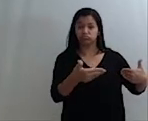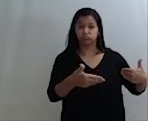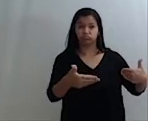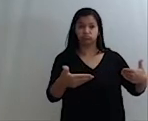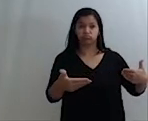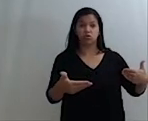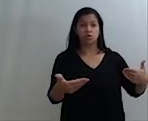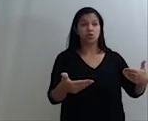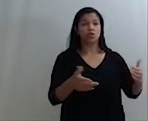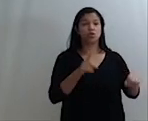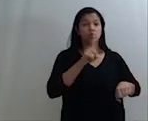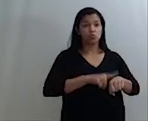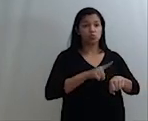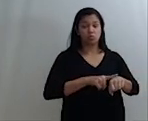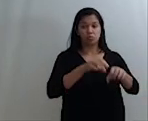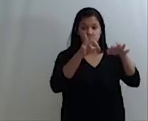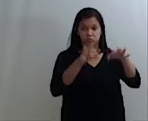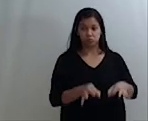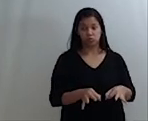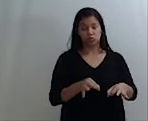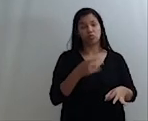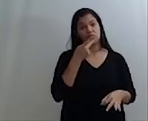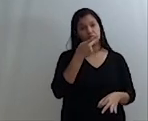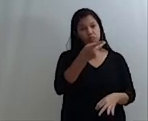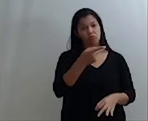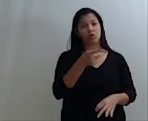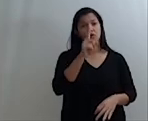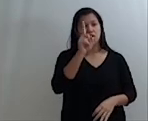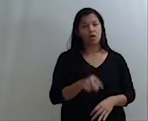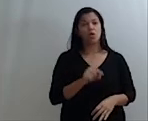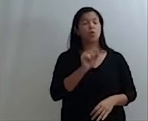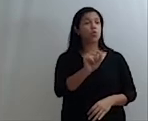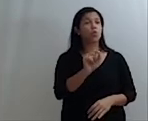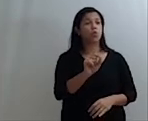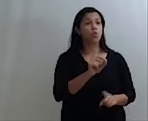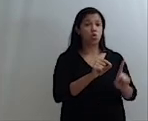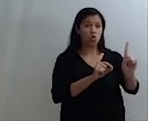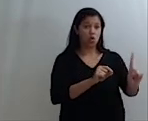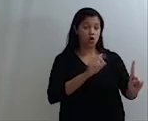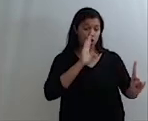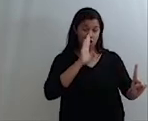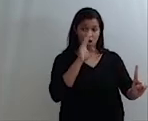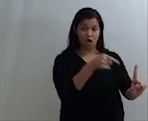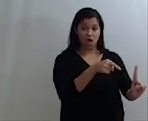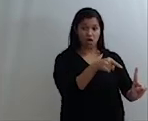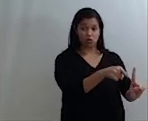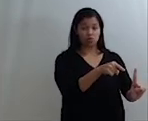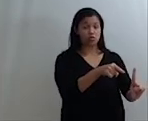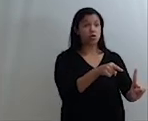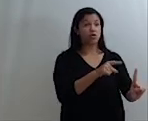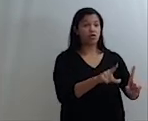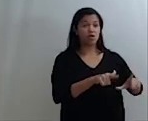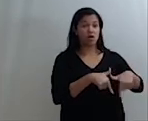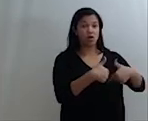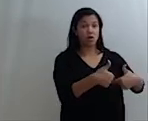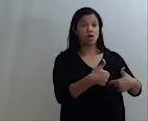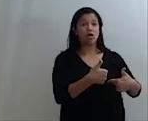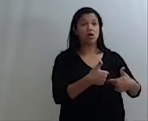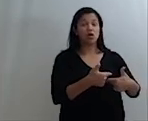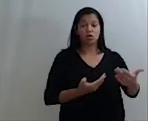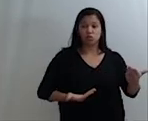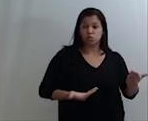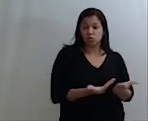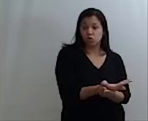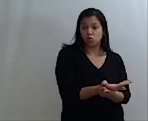no momento repito a imputação é de que o acusado hora recorrente praticou o crime de estupro de